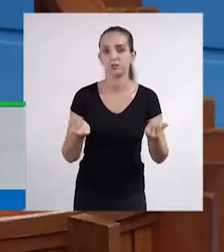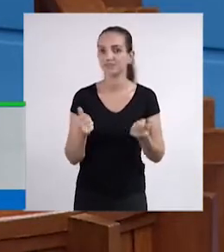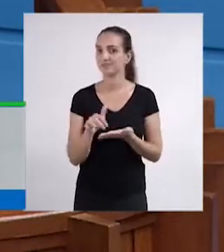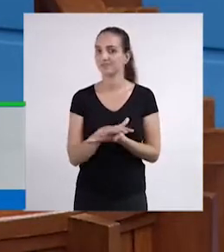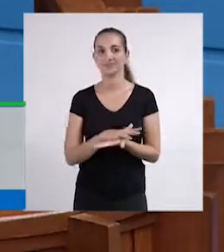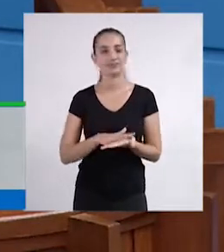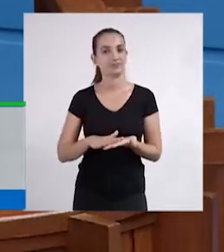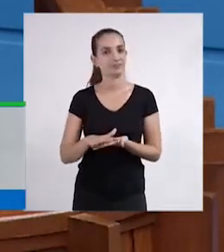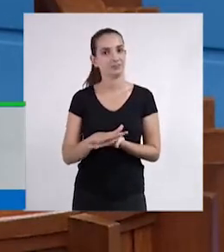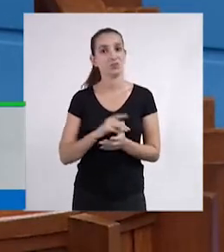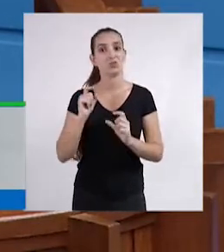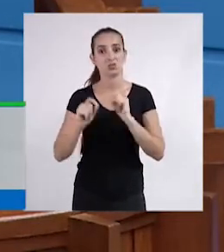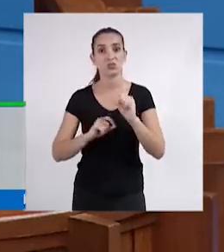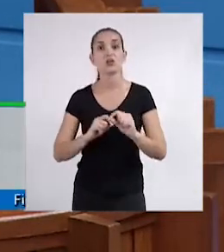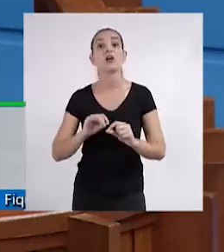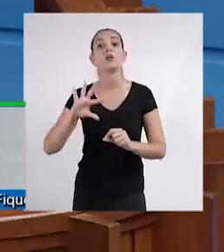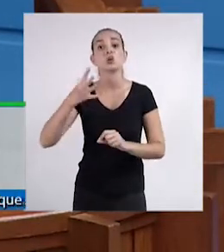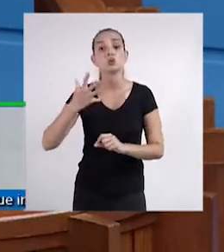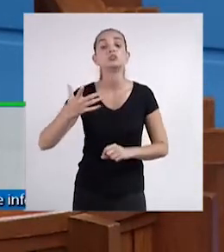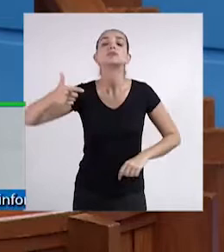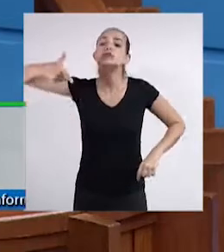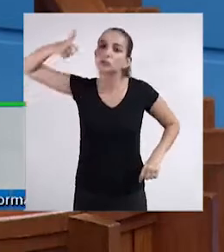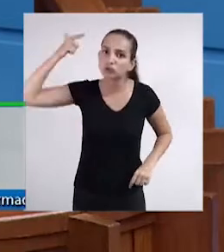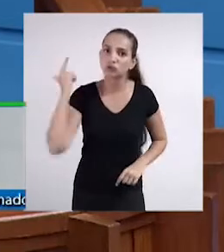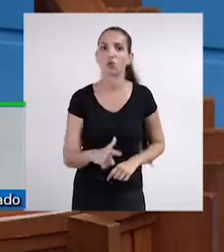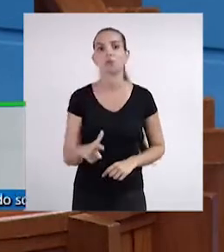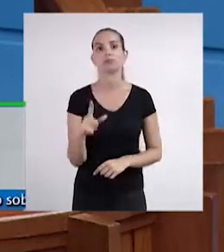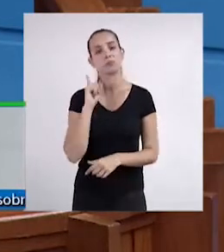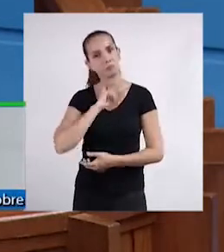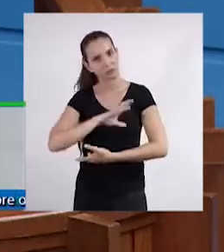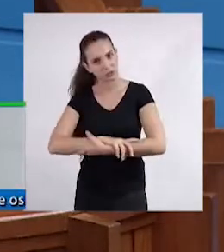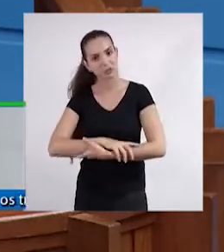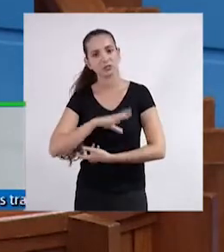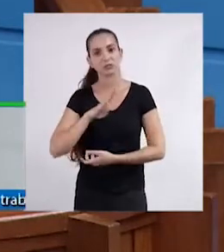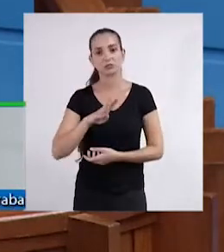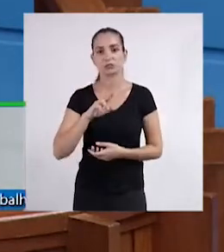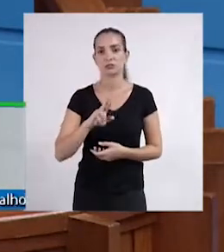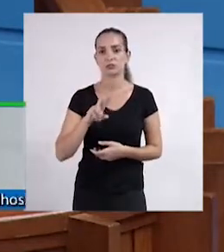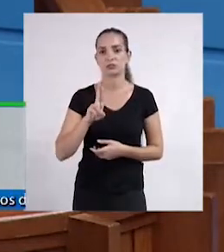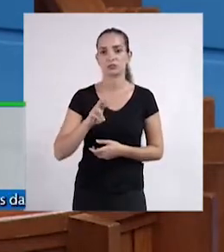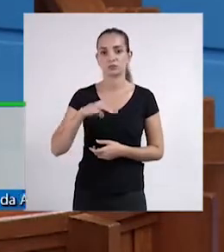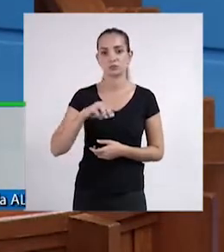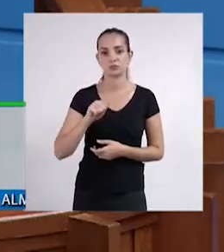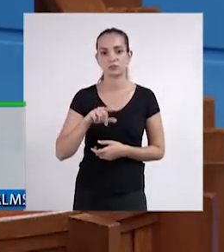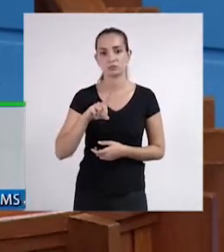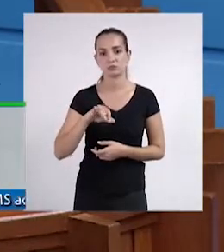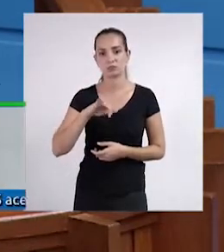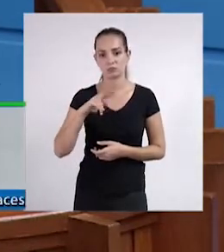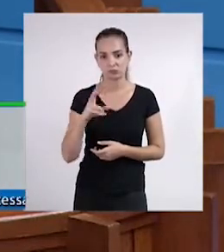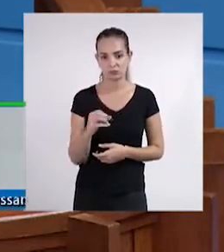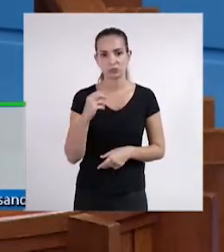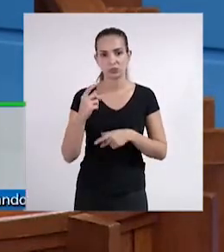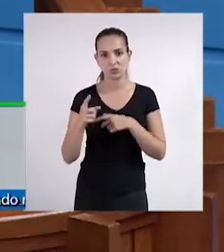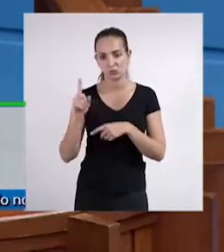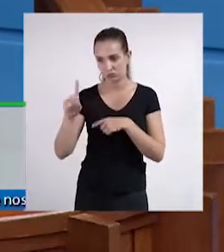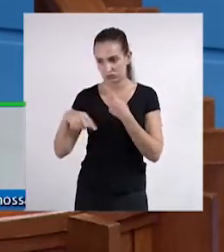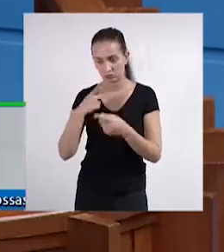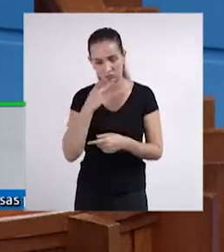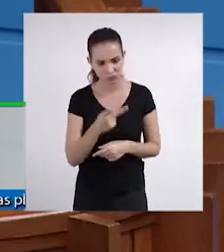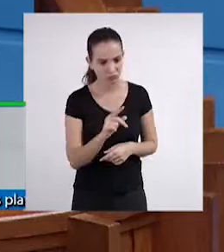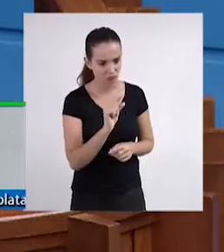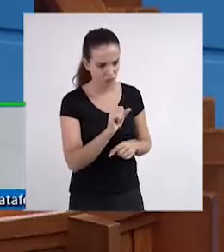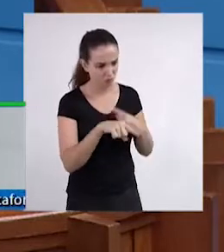veio a tragédia de Brumadinho. Me permite uma parte, deputado? Um minutinho só para eu completar o raciocínio,